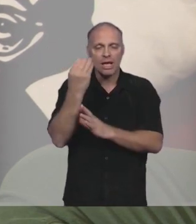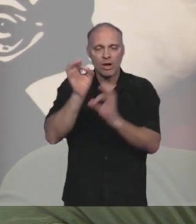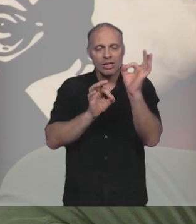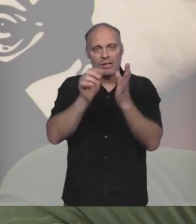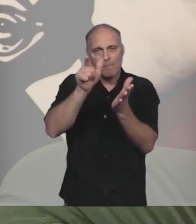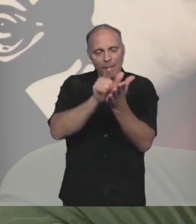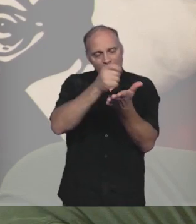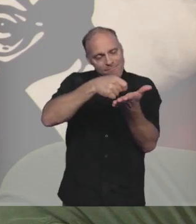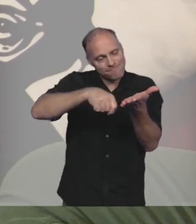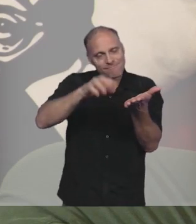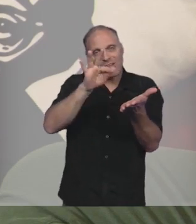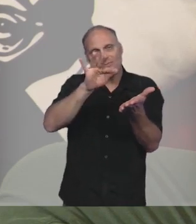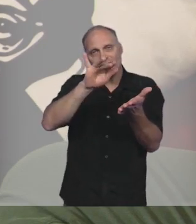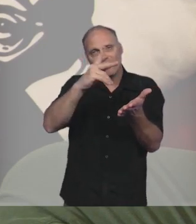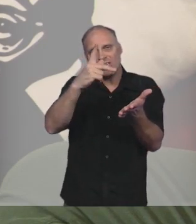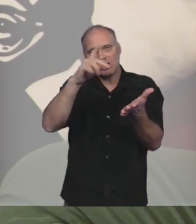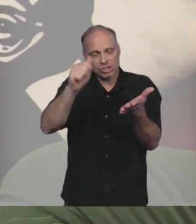e